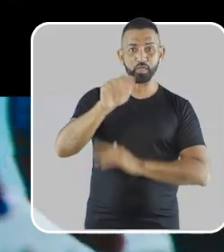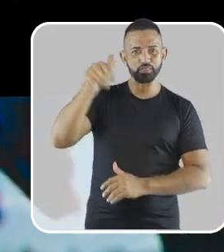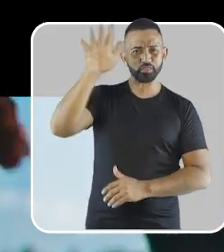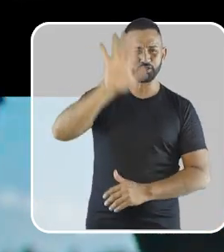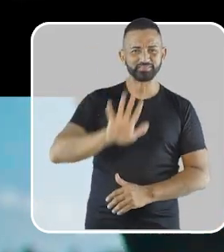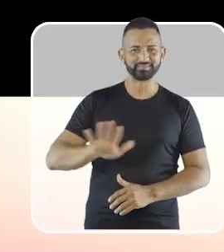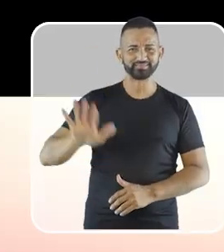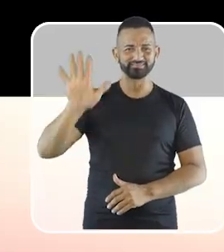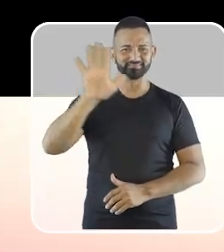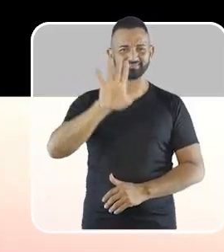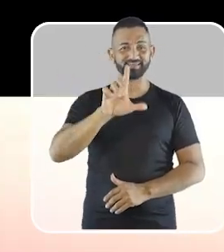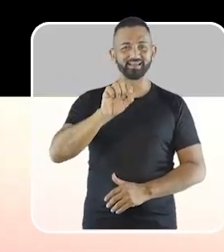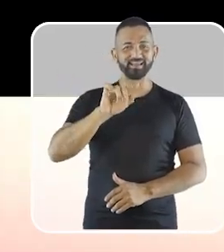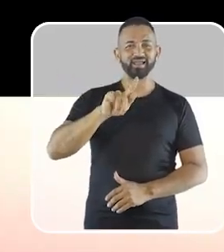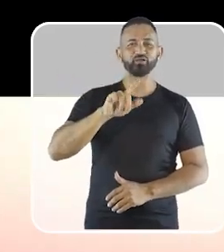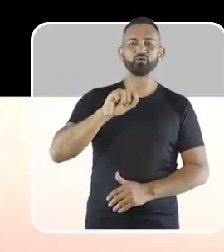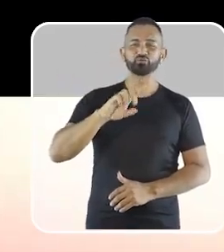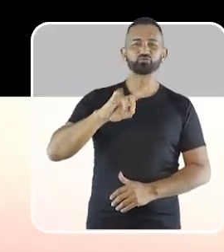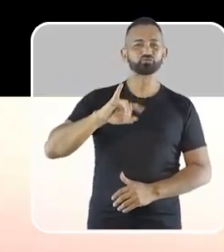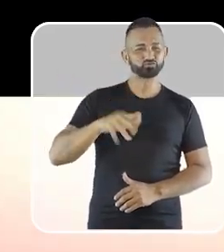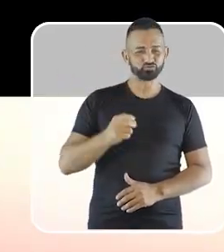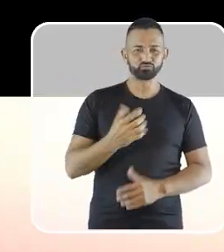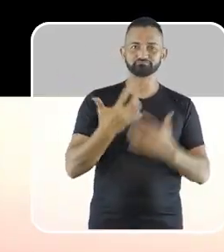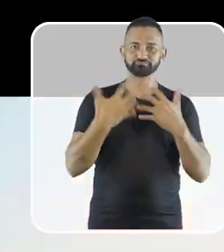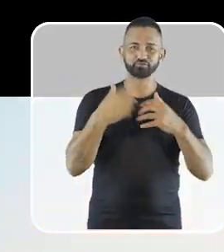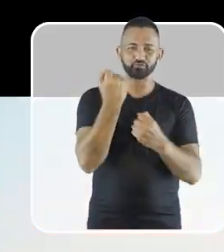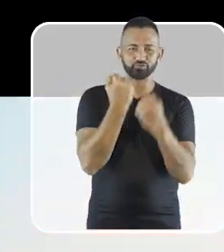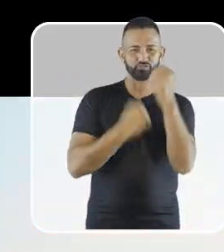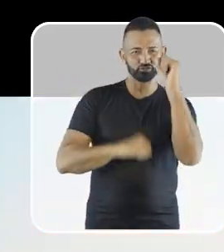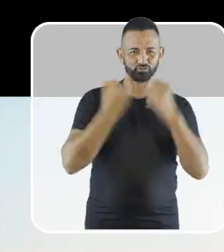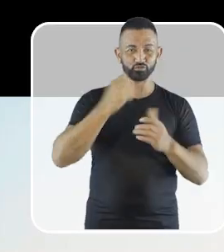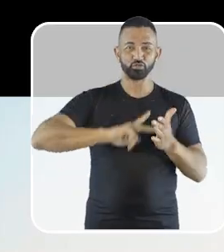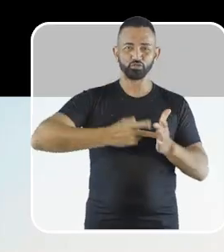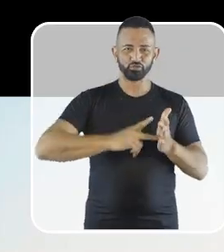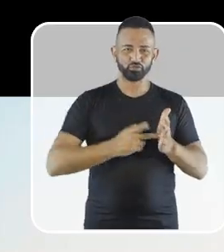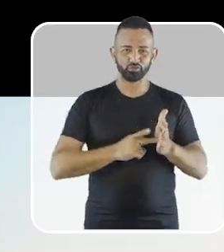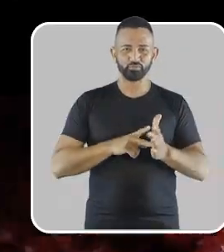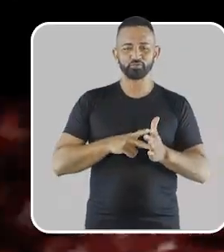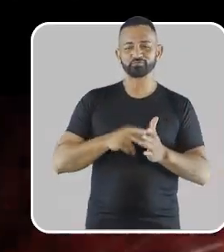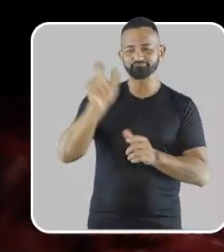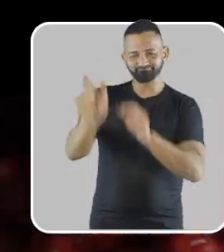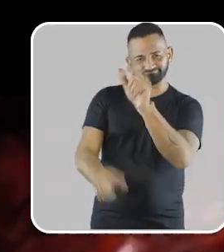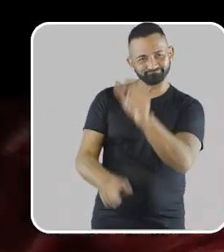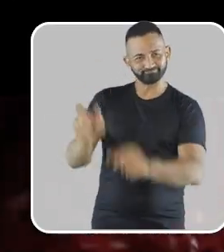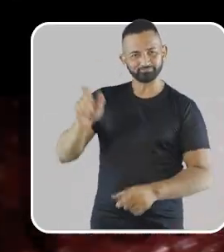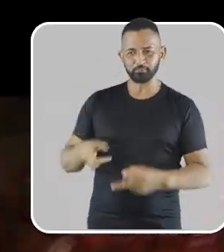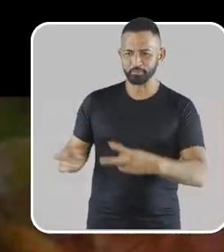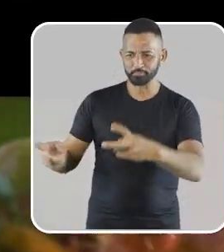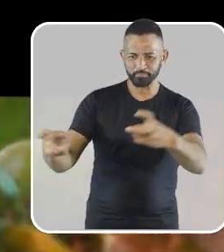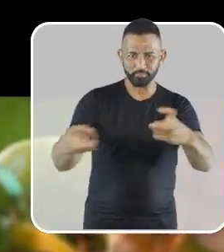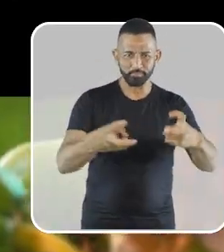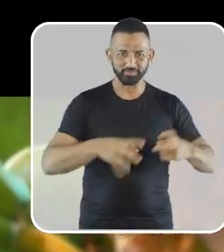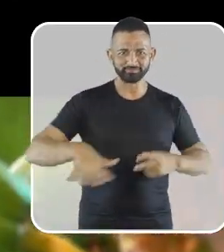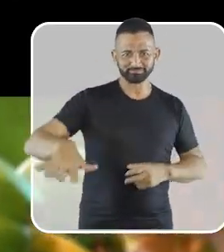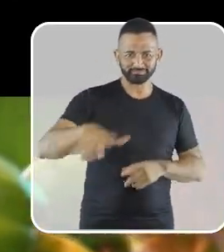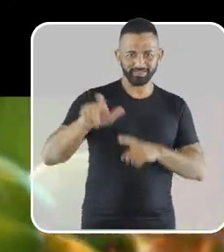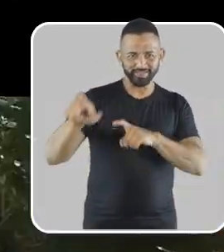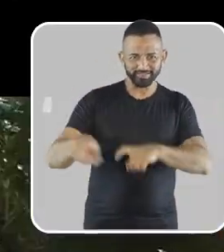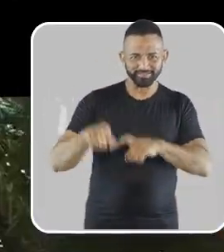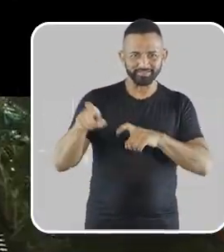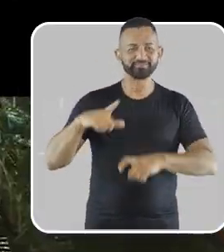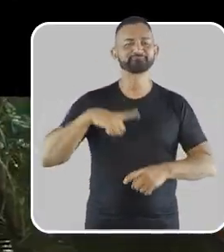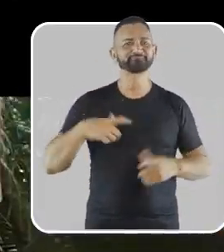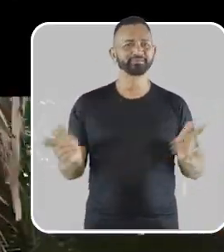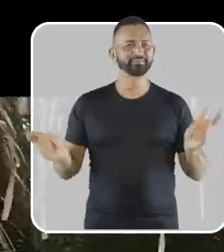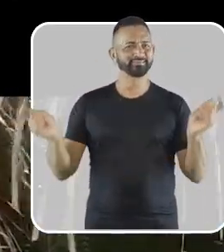região Nordeste. Em Lago do Junco, a agroindústria da Cooperativa dos Pequenos Produtores Agroextrativistas de Lago do Junco